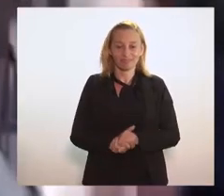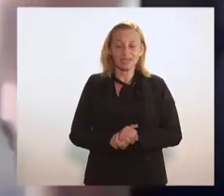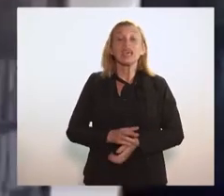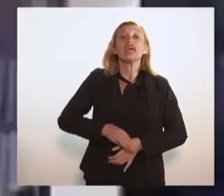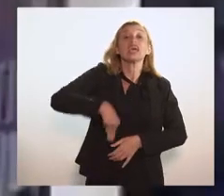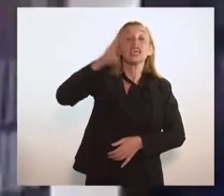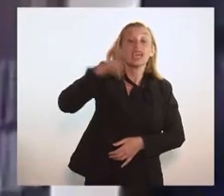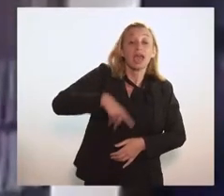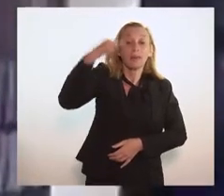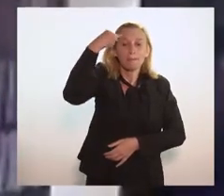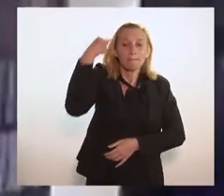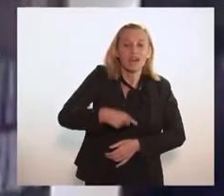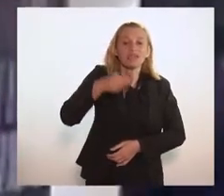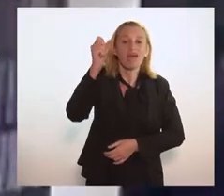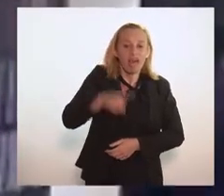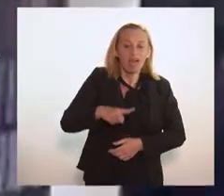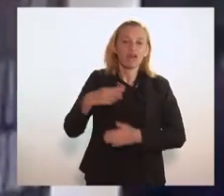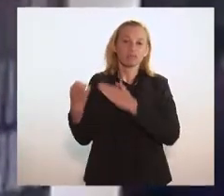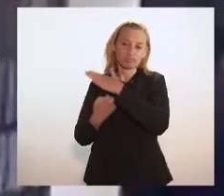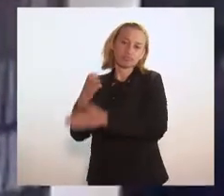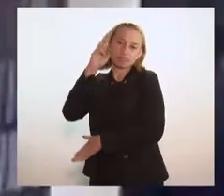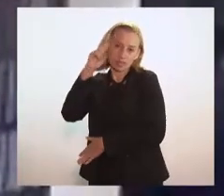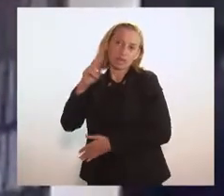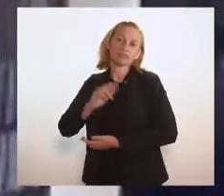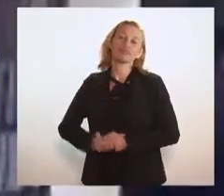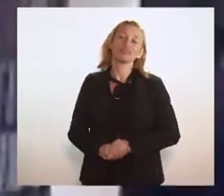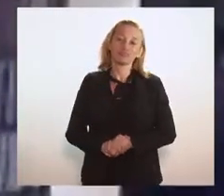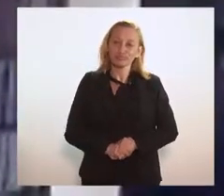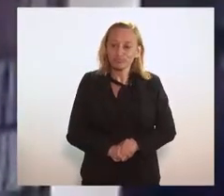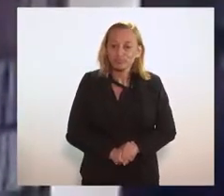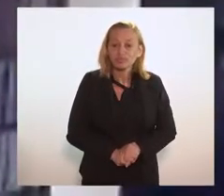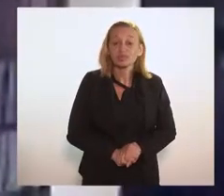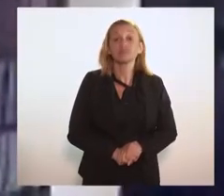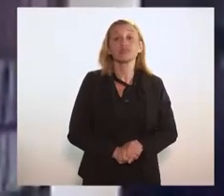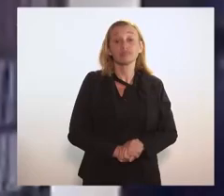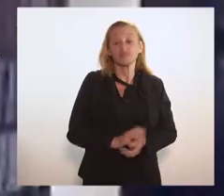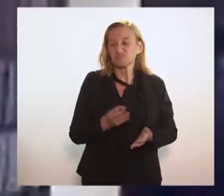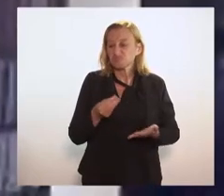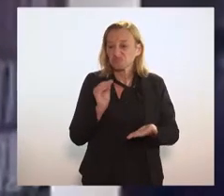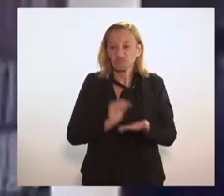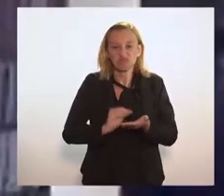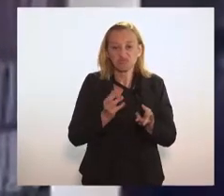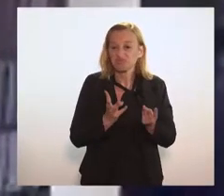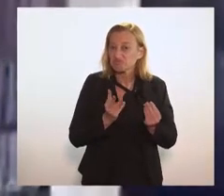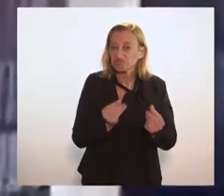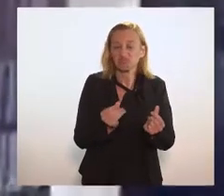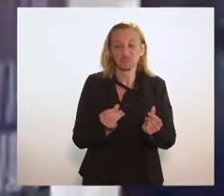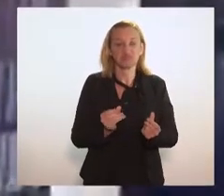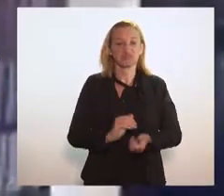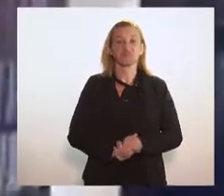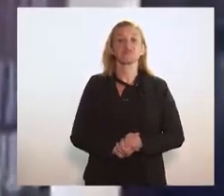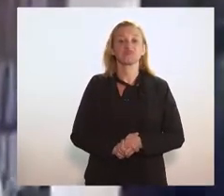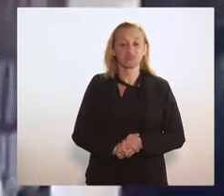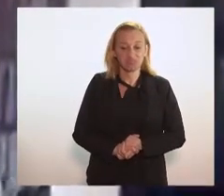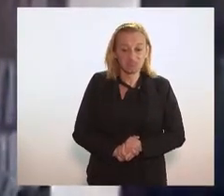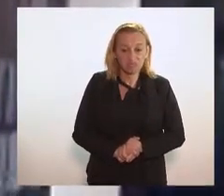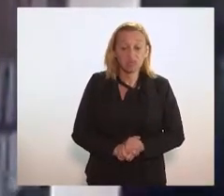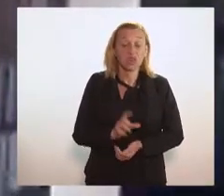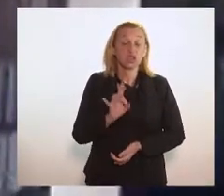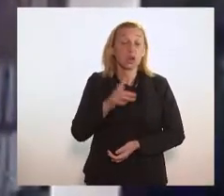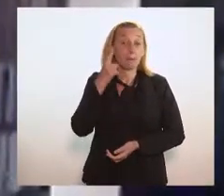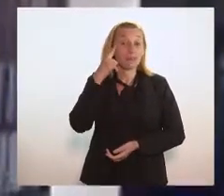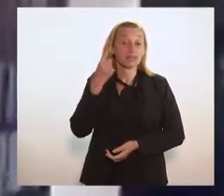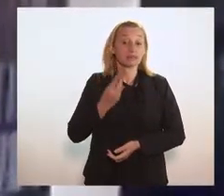manda e desmanda é exatamente o empresariado insensível, que só pensa